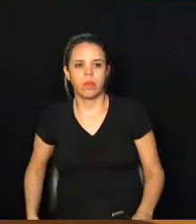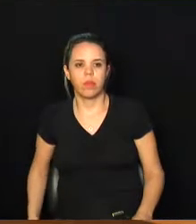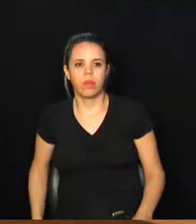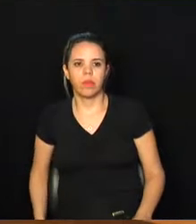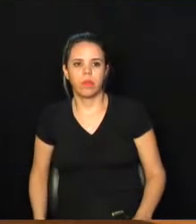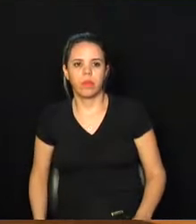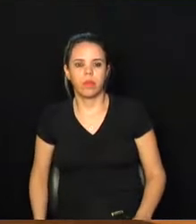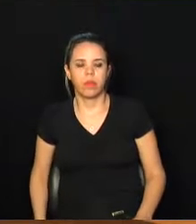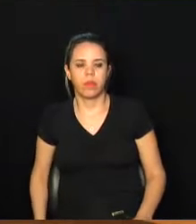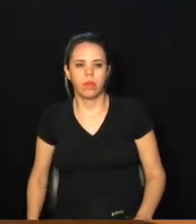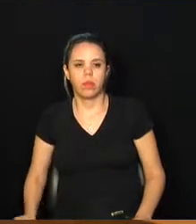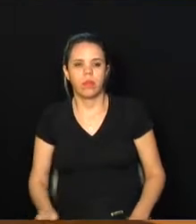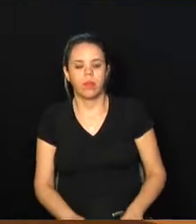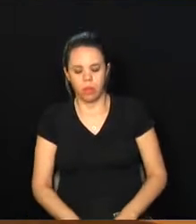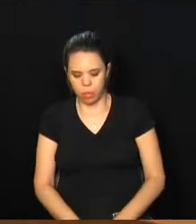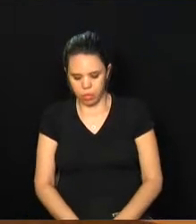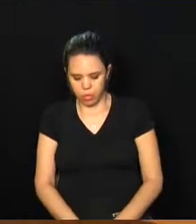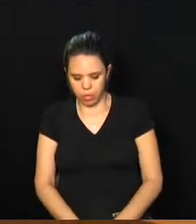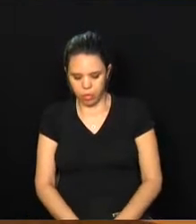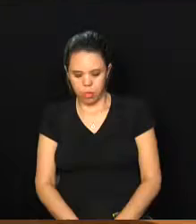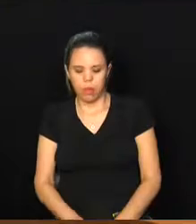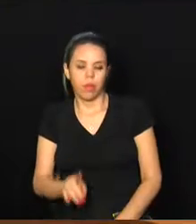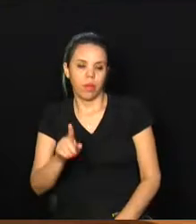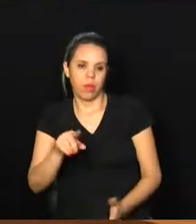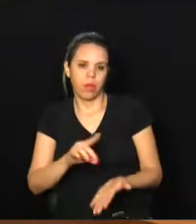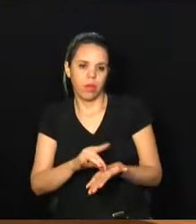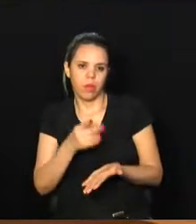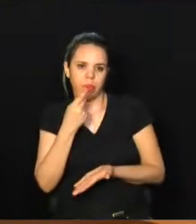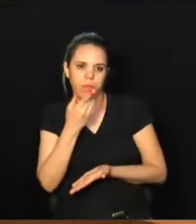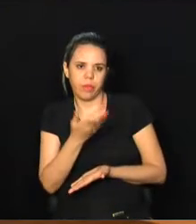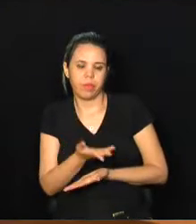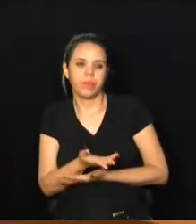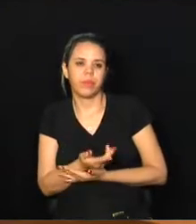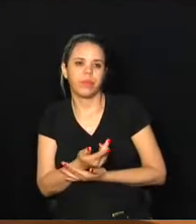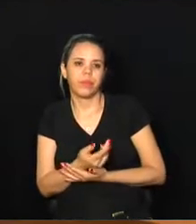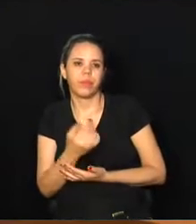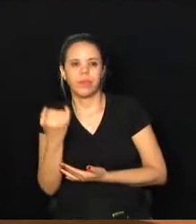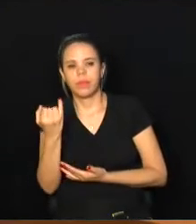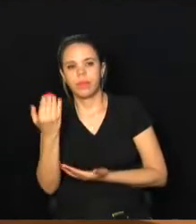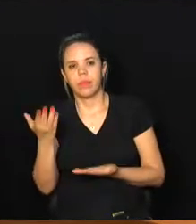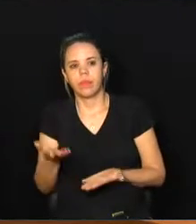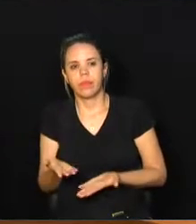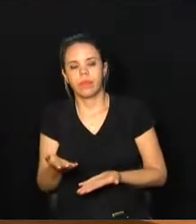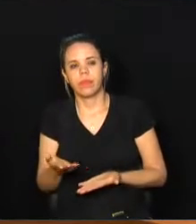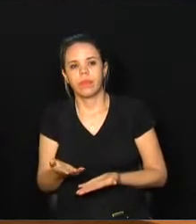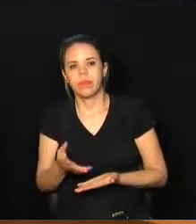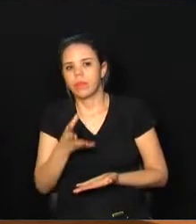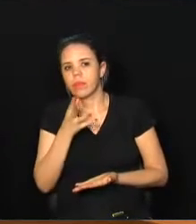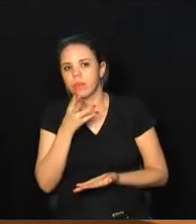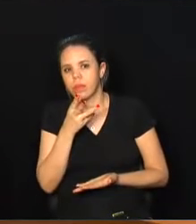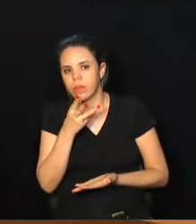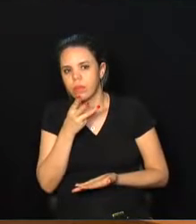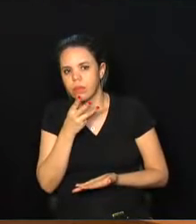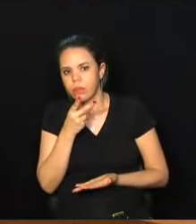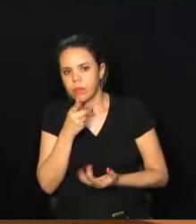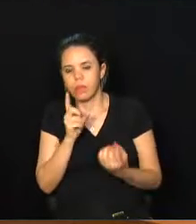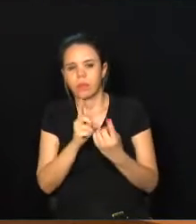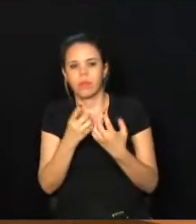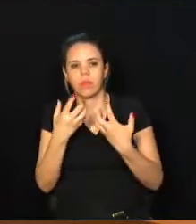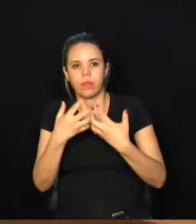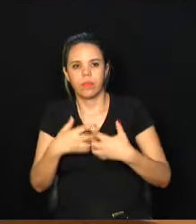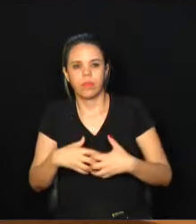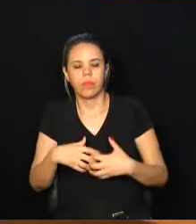Obrigado, Marcelo. Realmente, isso que você colocou é um dos pontos principais, a lentidão,